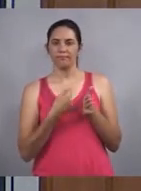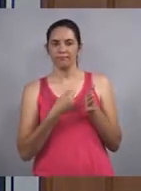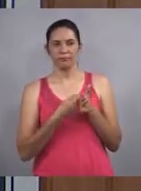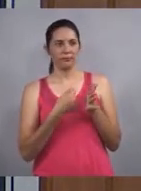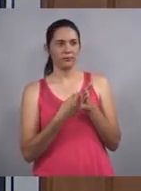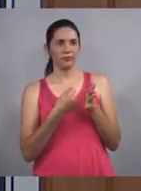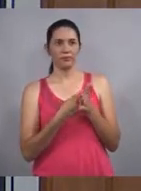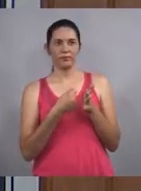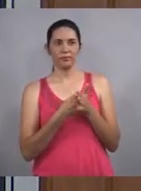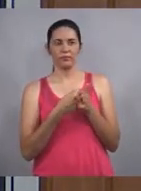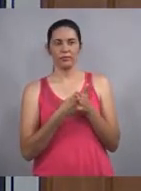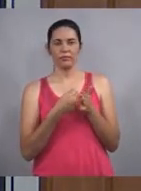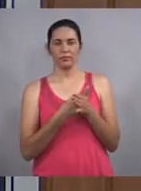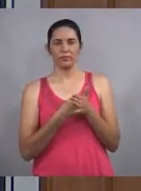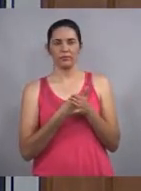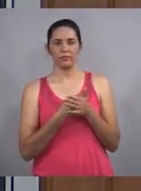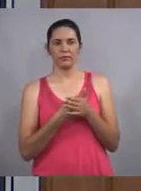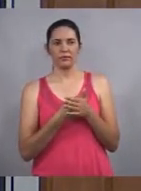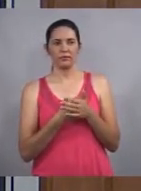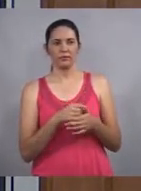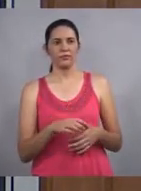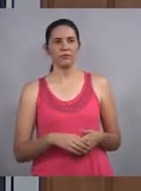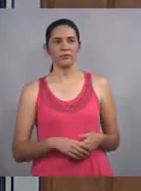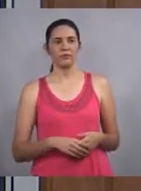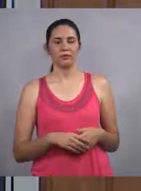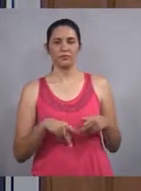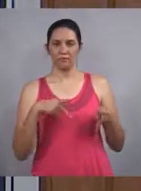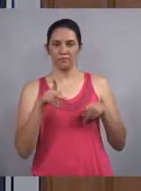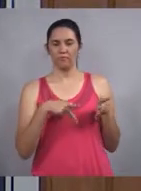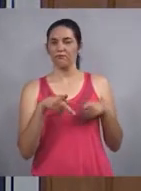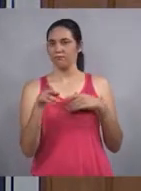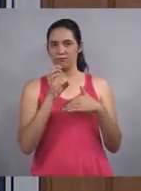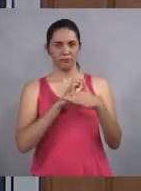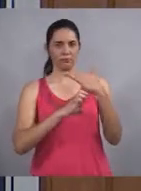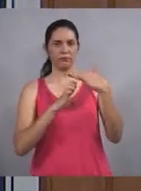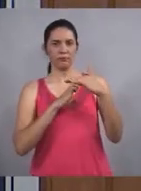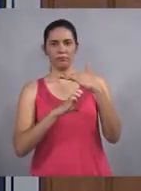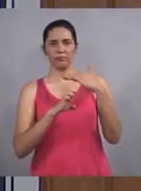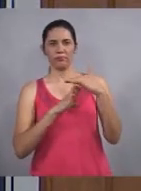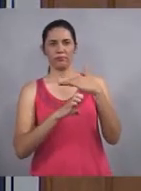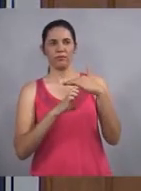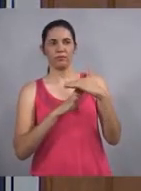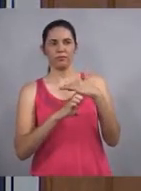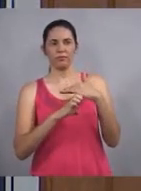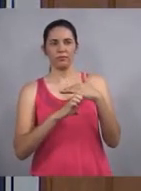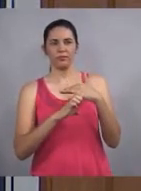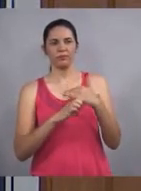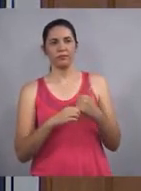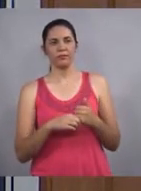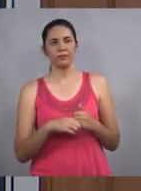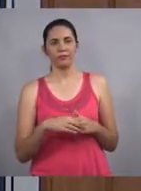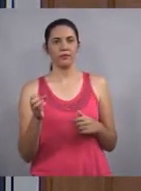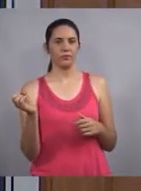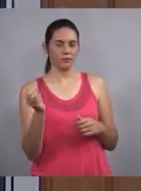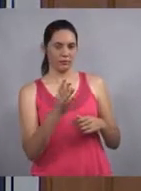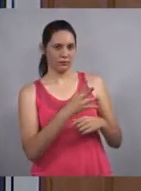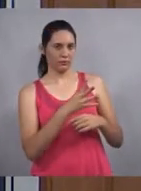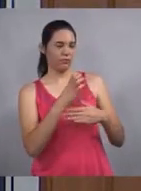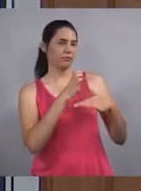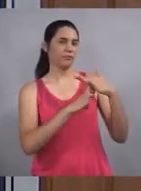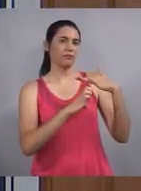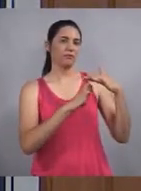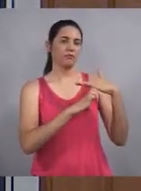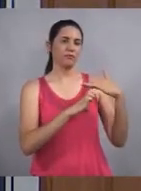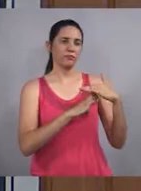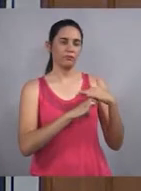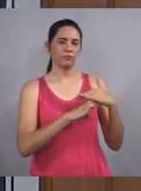aos loteadores, aos empreendedores, ao lançarem novos empreendimentos,